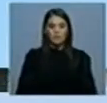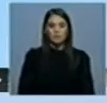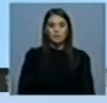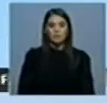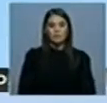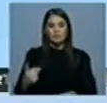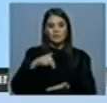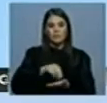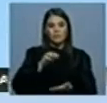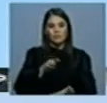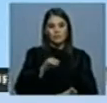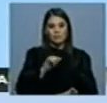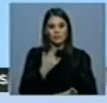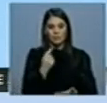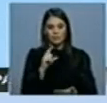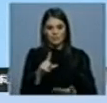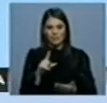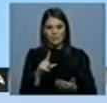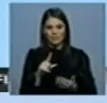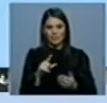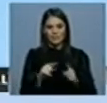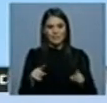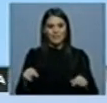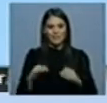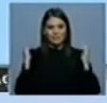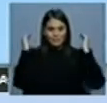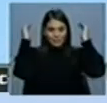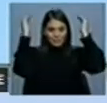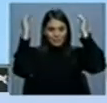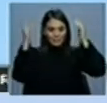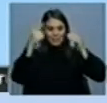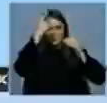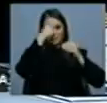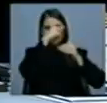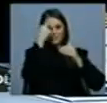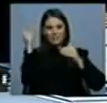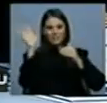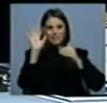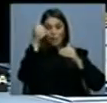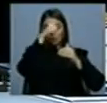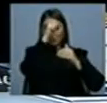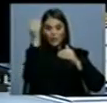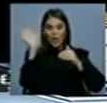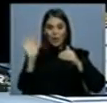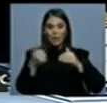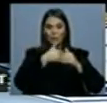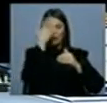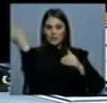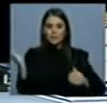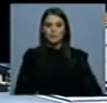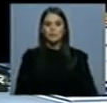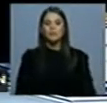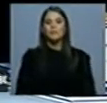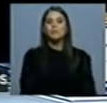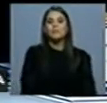Está connosco o Miguel Gonçalves para a rubrica semanal, aos domingos, A Última Fronteira. Miguel, bom dia. Bom dia, Estela. Começamos esta